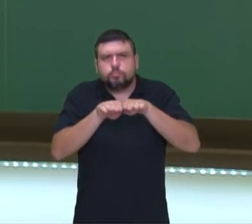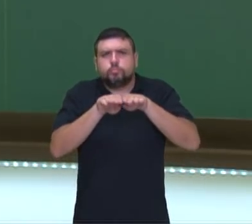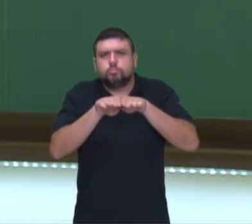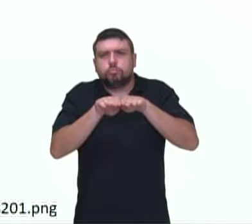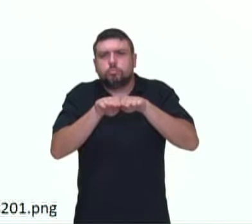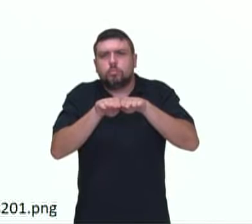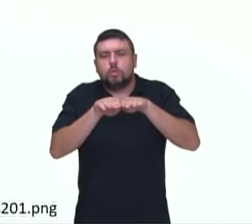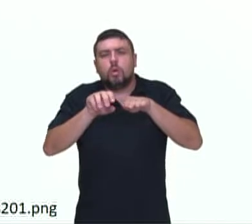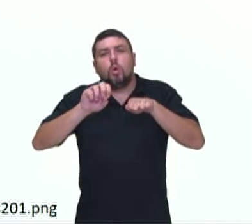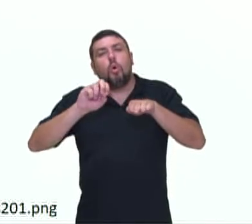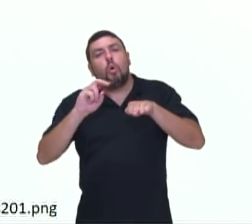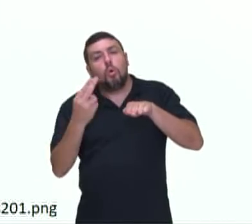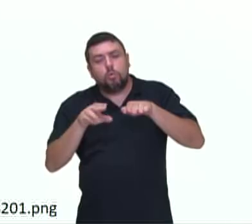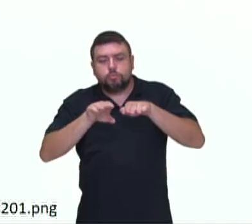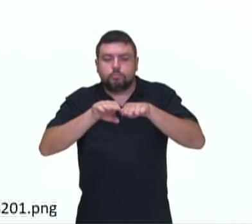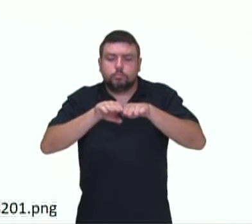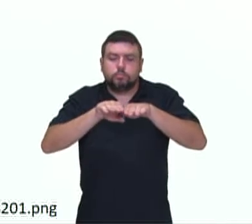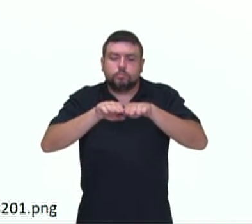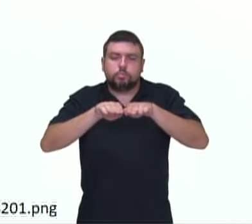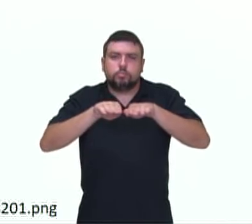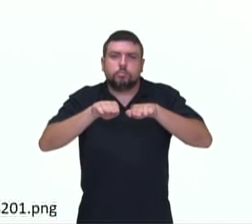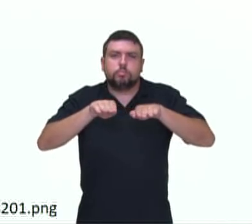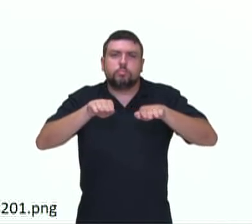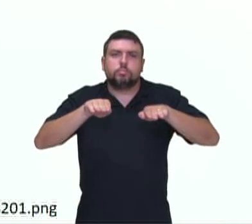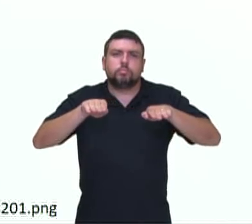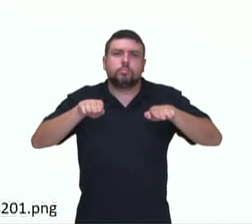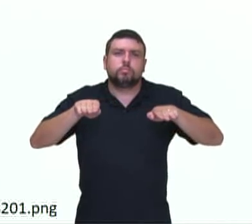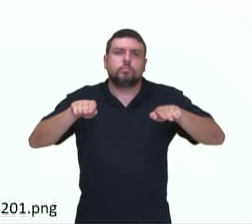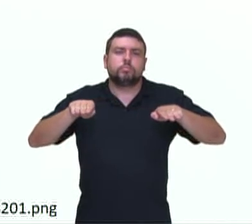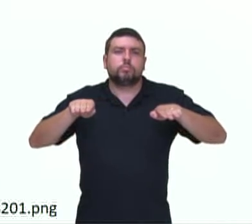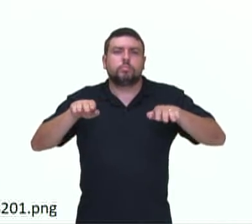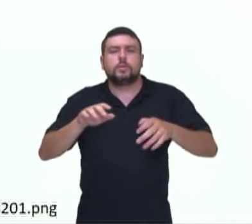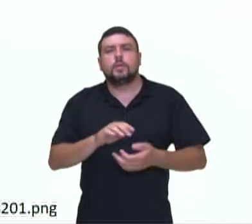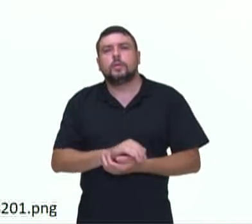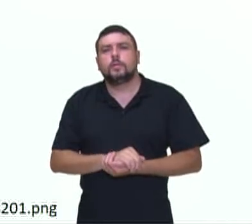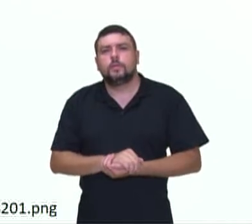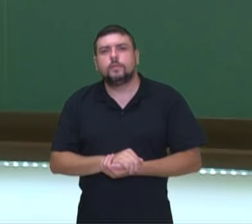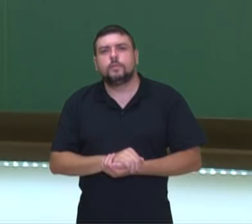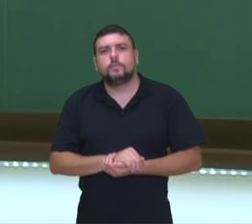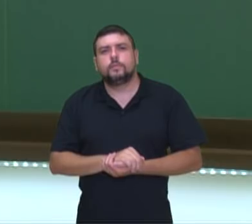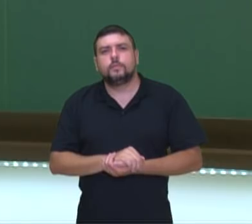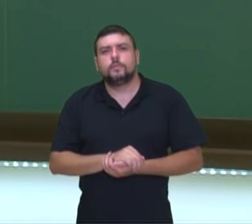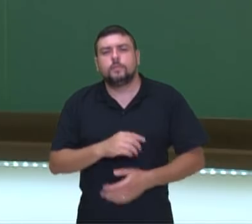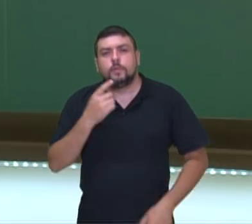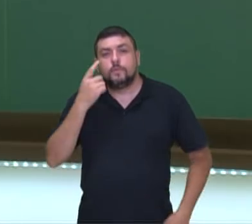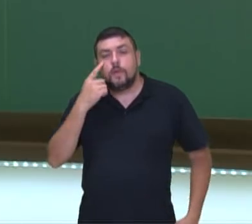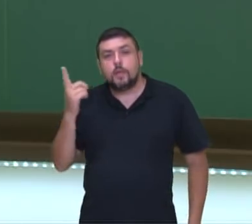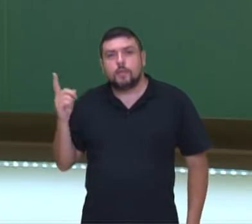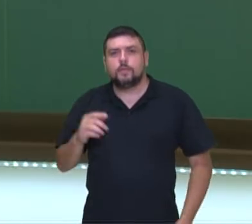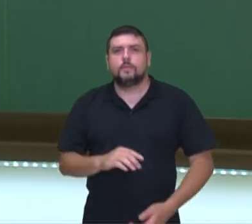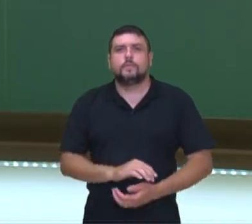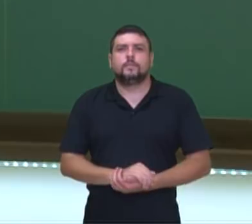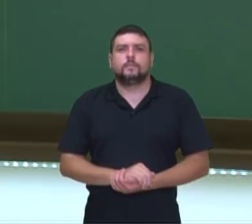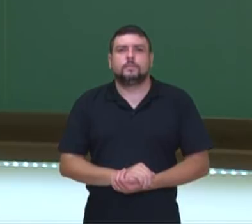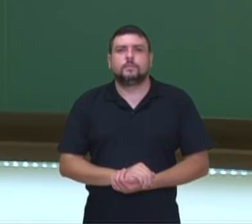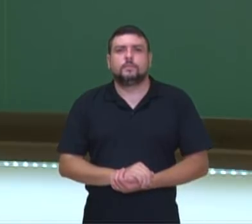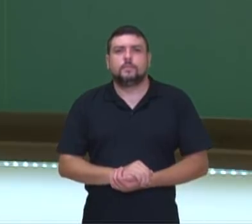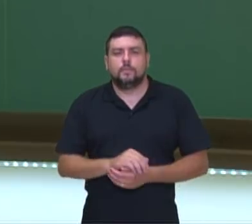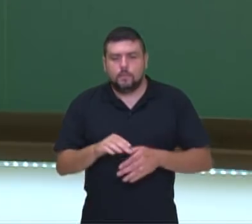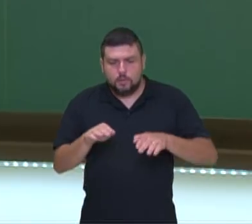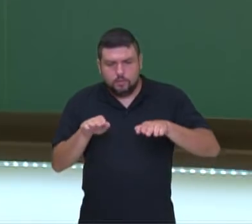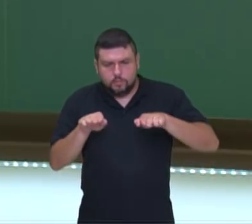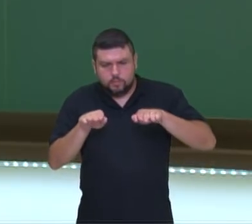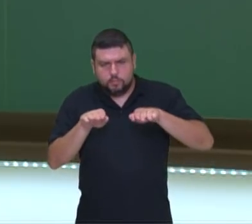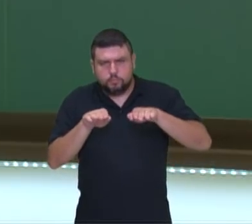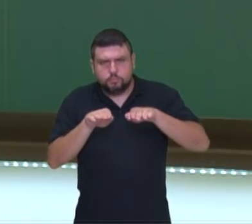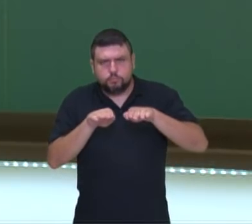chocando ou se afastando uma das outras. Então vamos dar uma olhadinha aqui, ó. Quando elas se aproximam, tem um